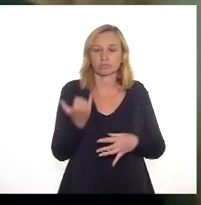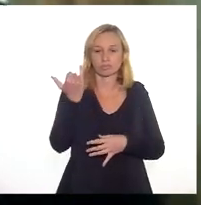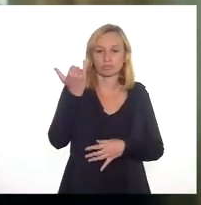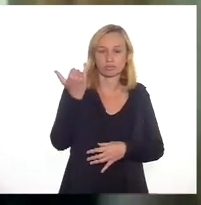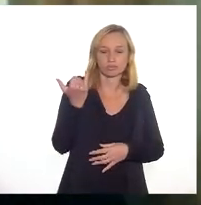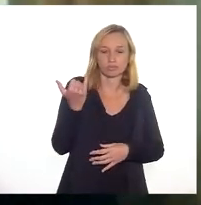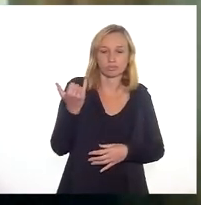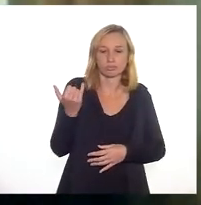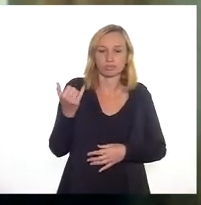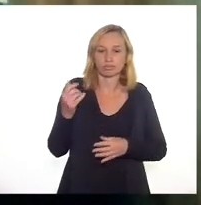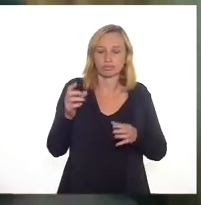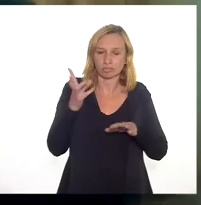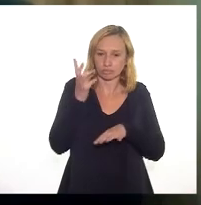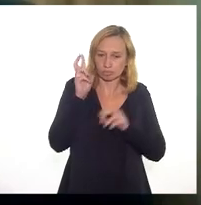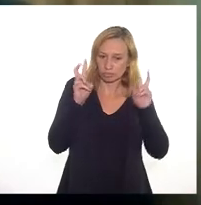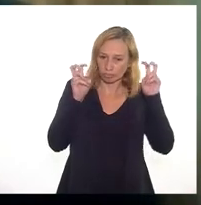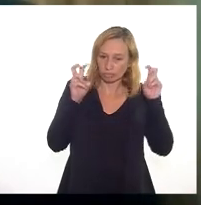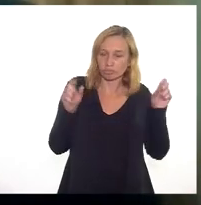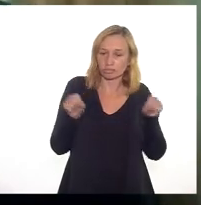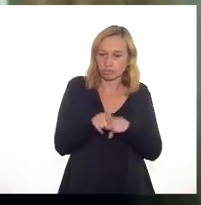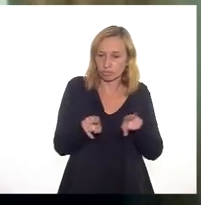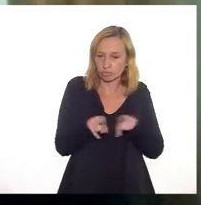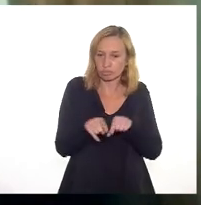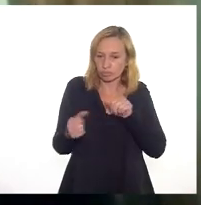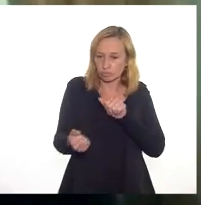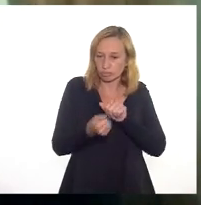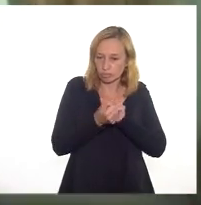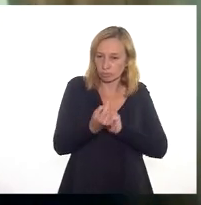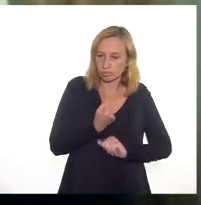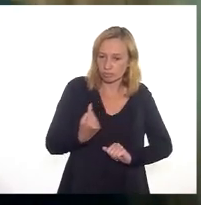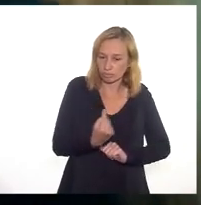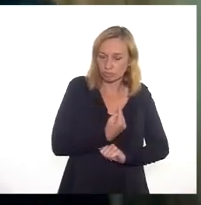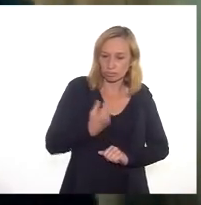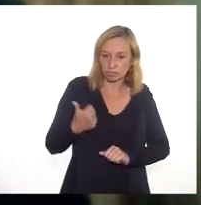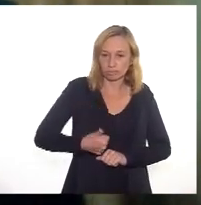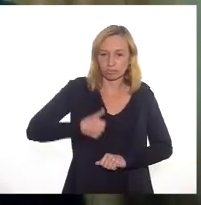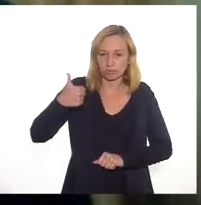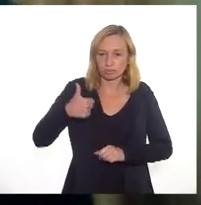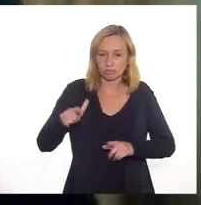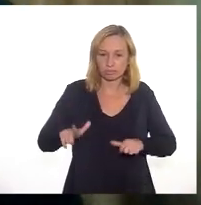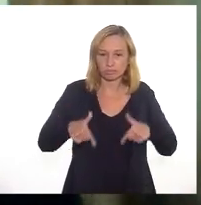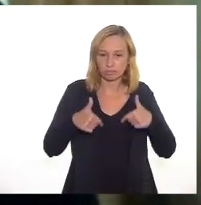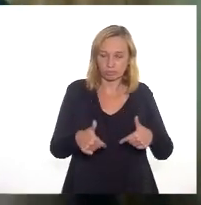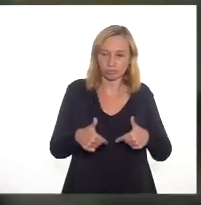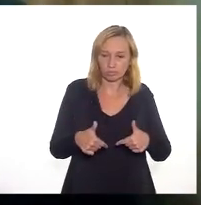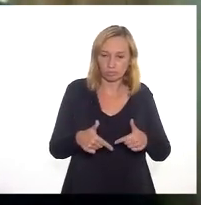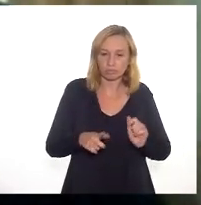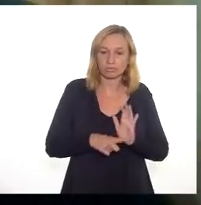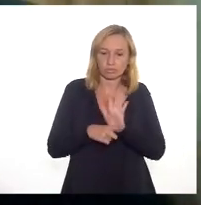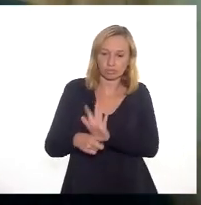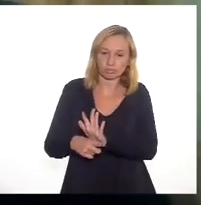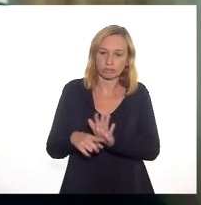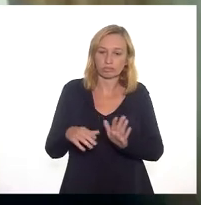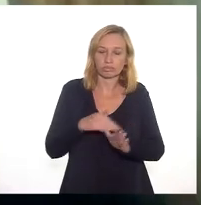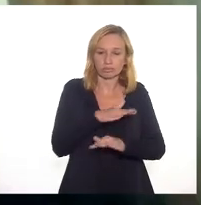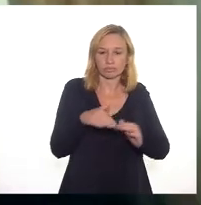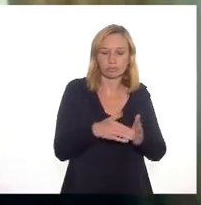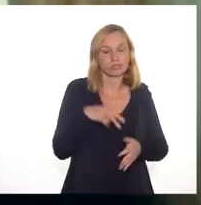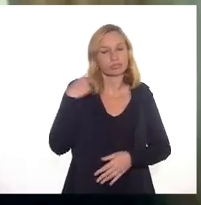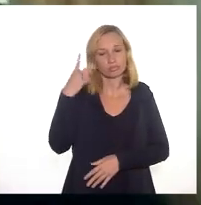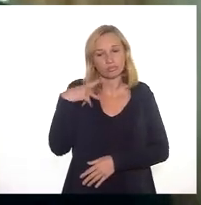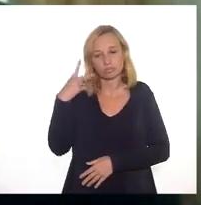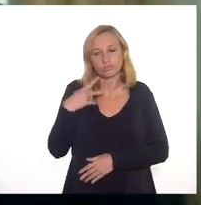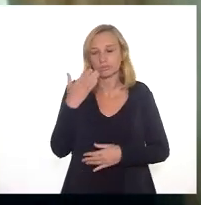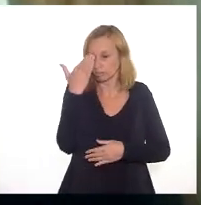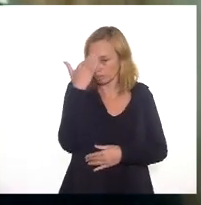da matéria, também alinhou junto com a nossa assessoria a melhor maneira para que também atendêssemos a demanda do parlamento. Então,